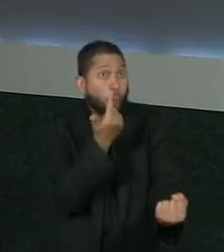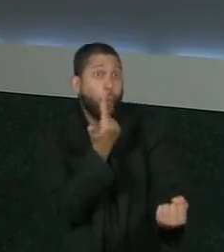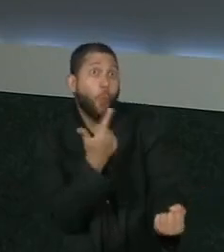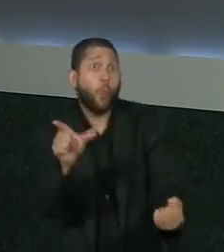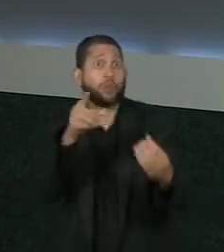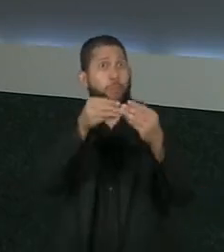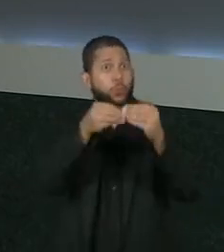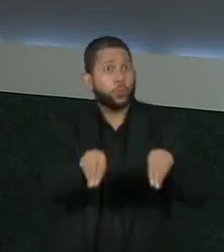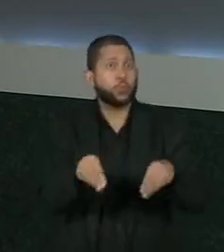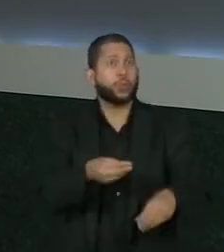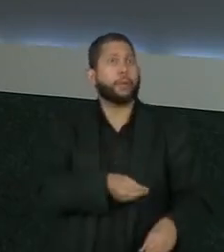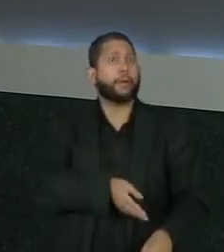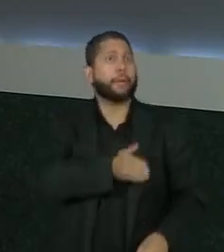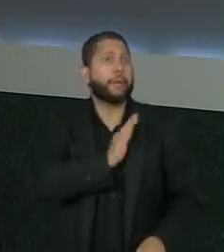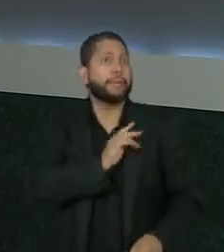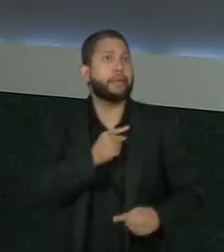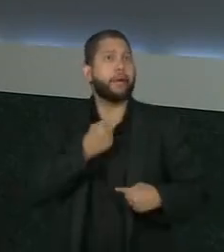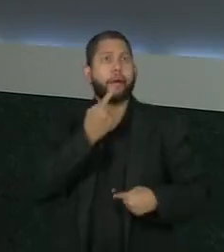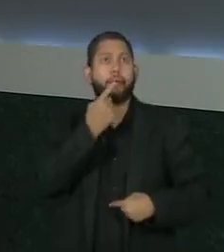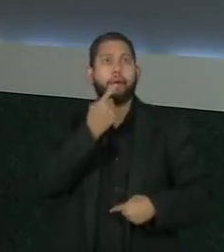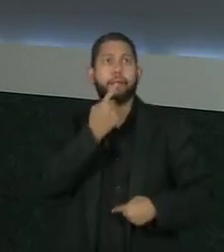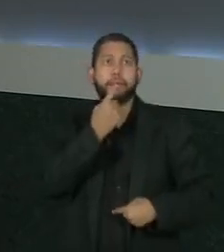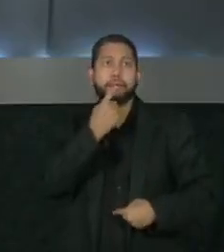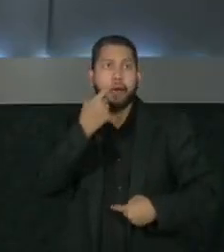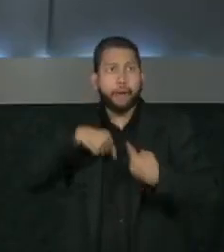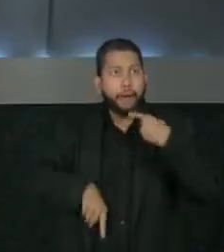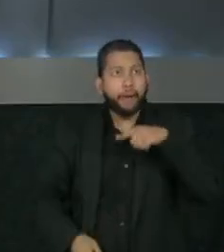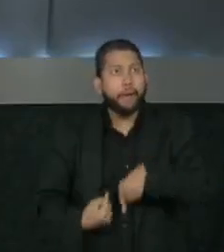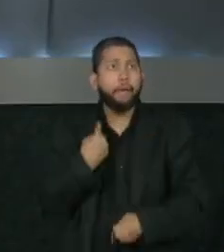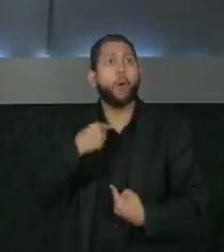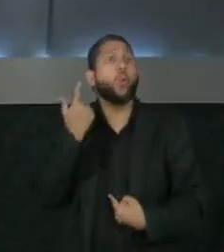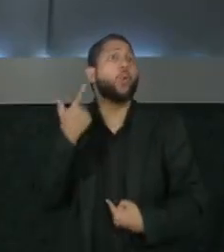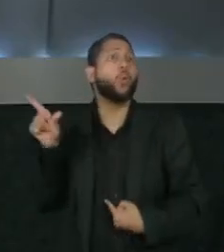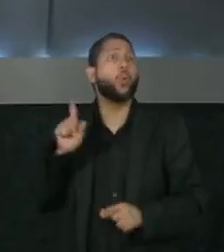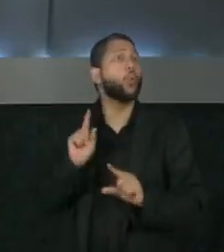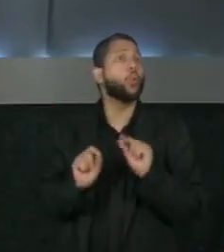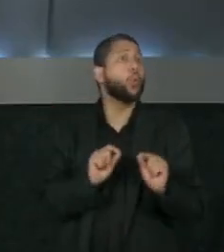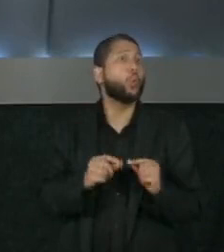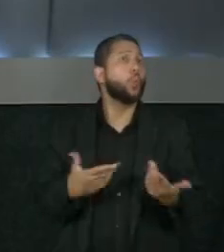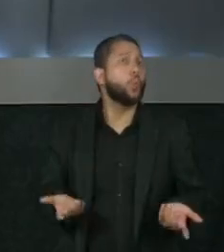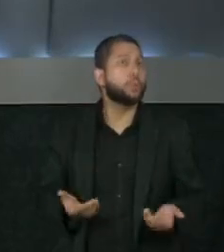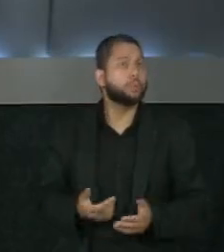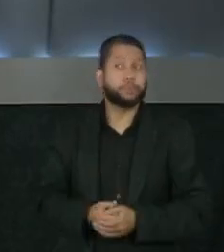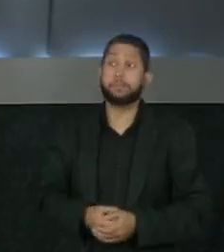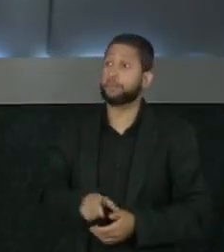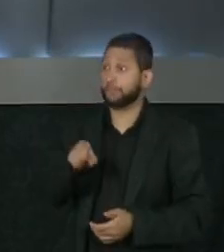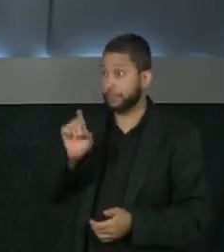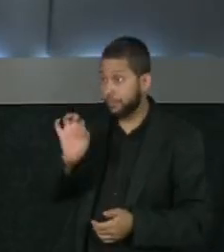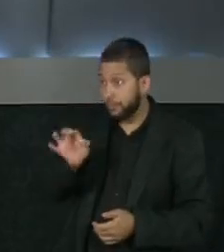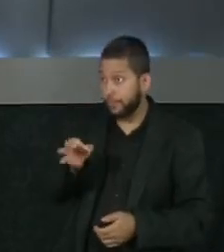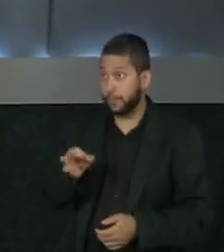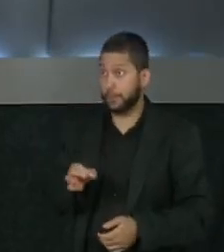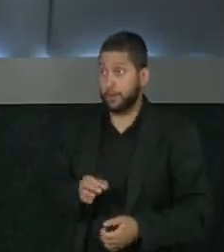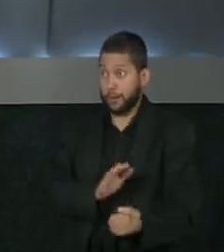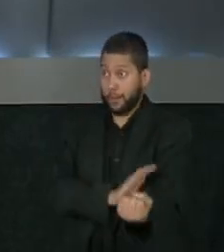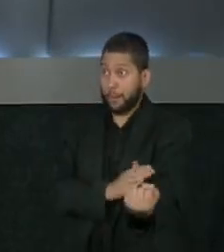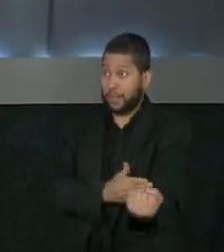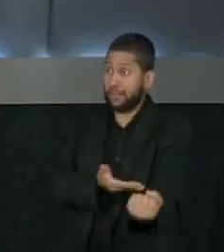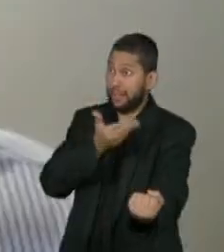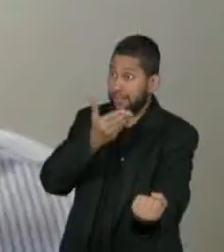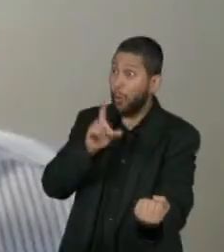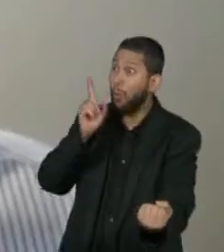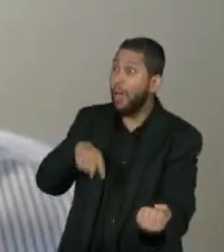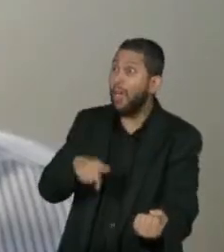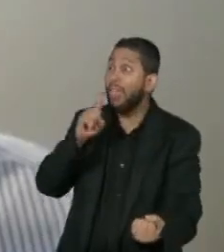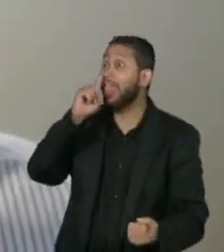o circulatório, cardíaco, né? Como é que ela afeta o organismo? A hipertensão é considerado o principal fator de